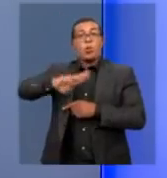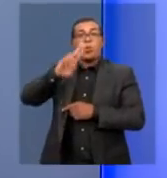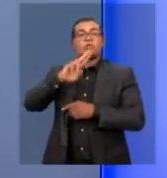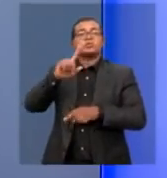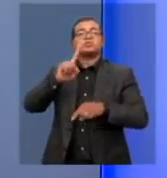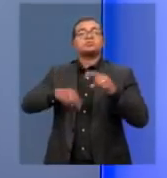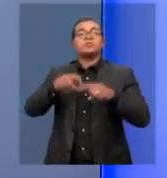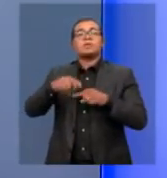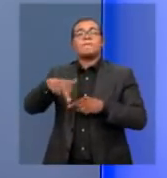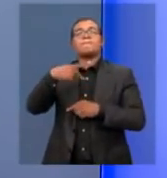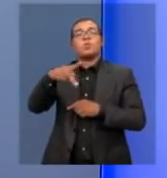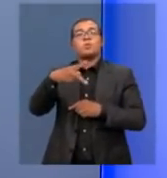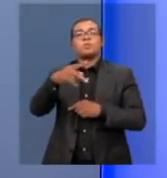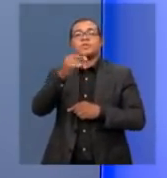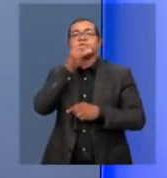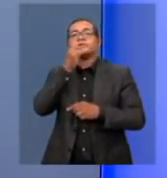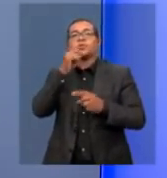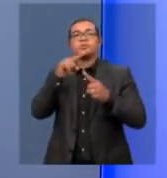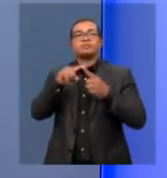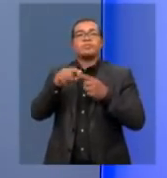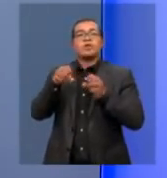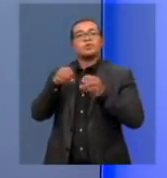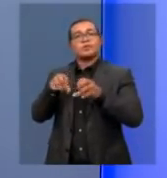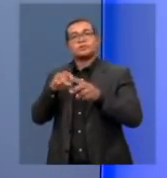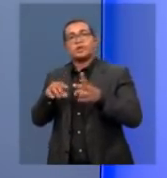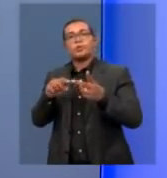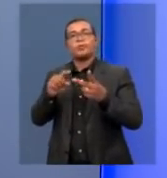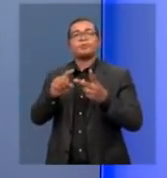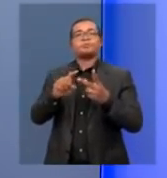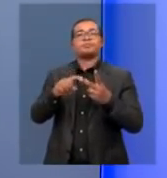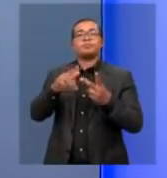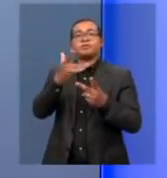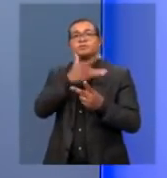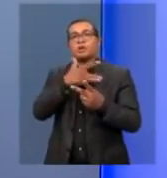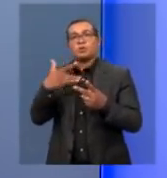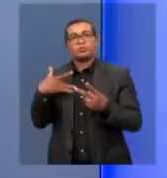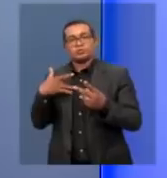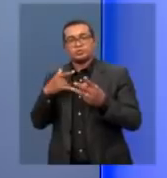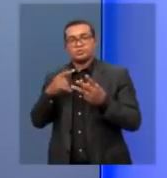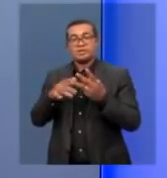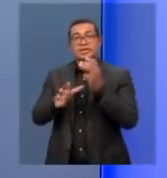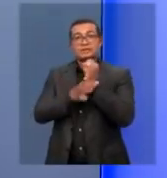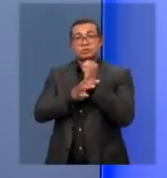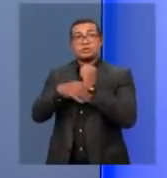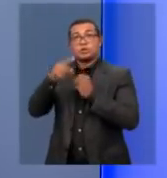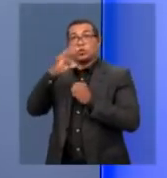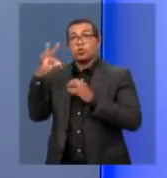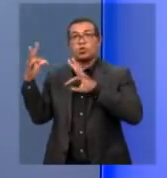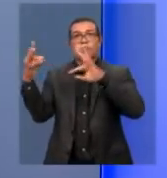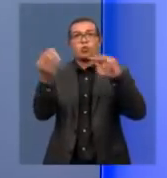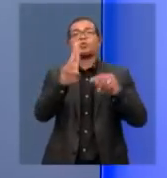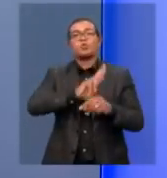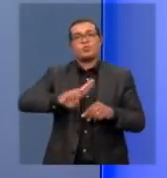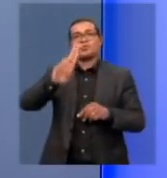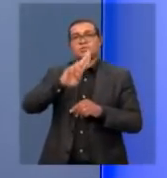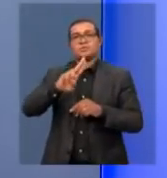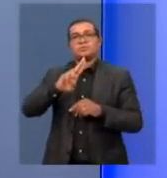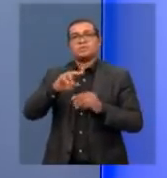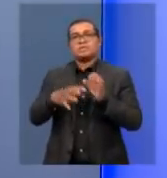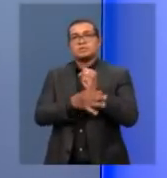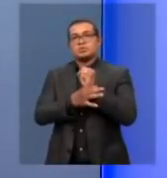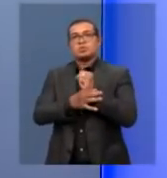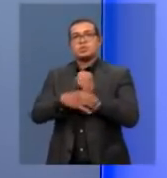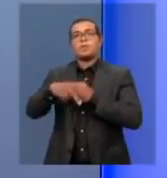seja na saúde na segurança todos nós usamos serviço público de segurança em gestão do pessoal o